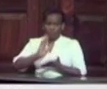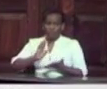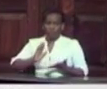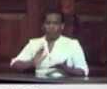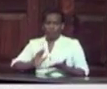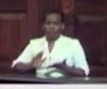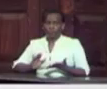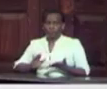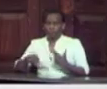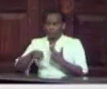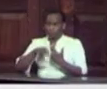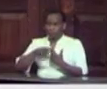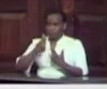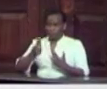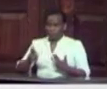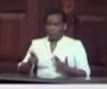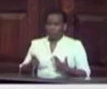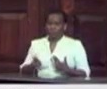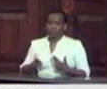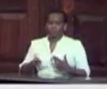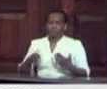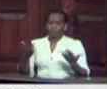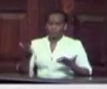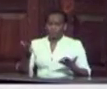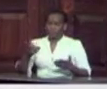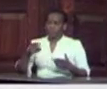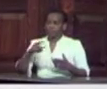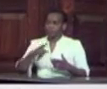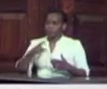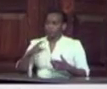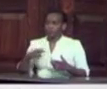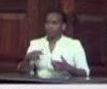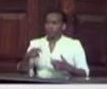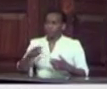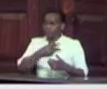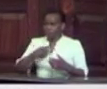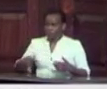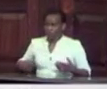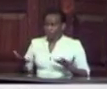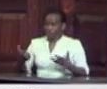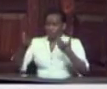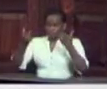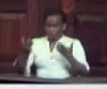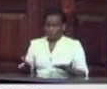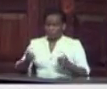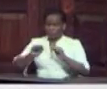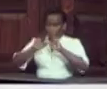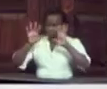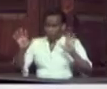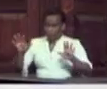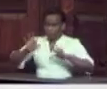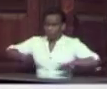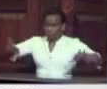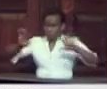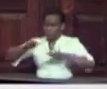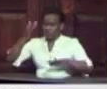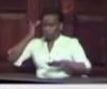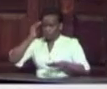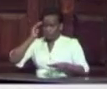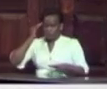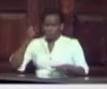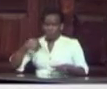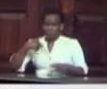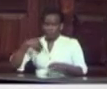do bilhete único. E nesse sentido, senhor presidente, quero deixar de forma clara e transparente o